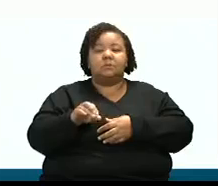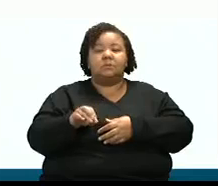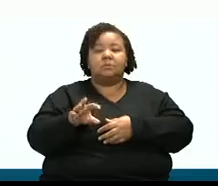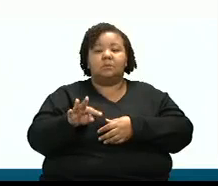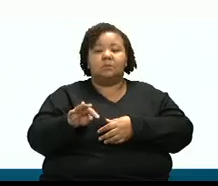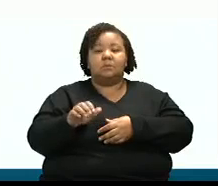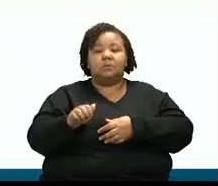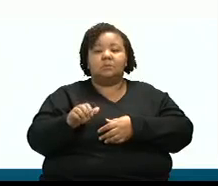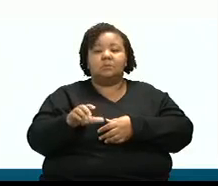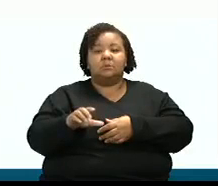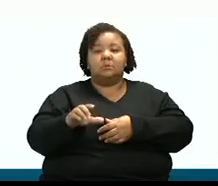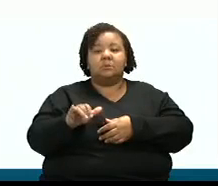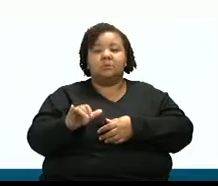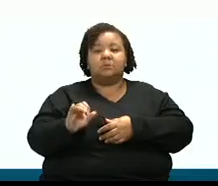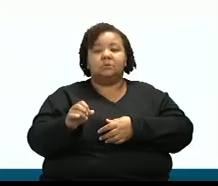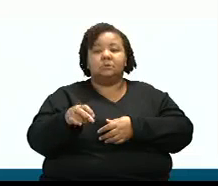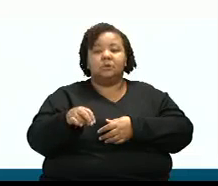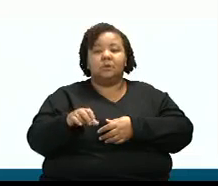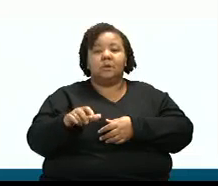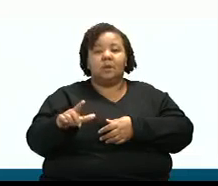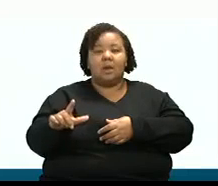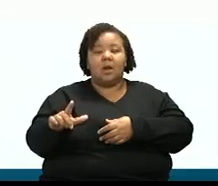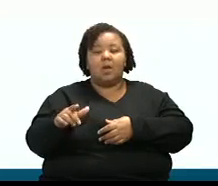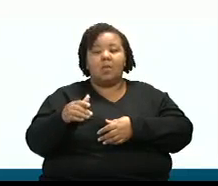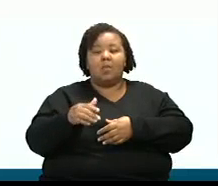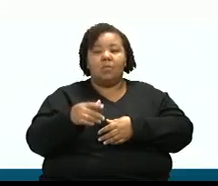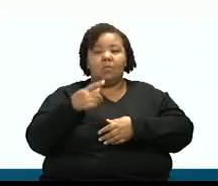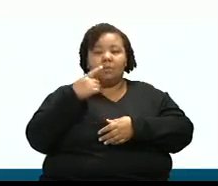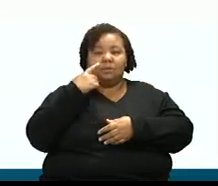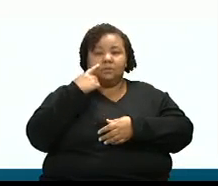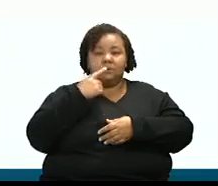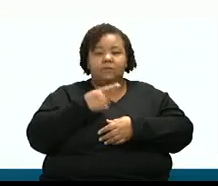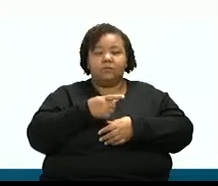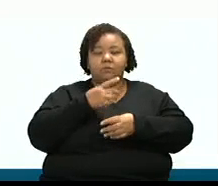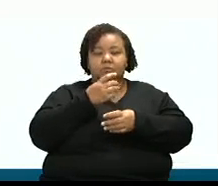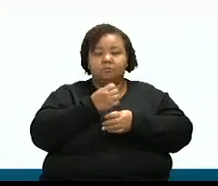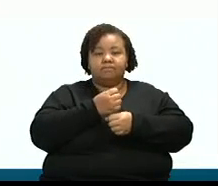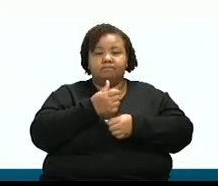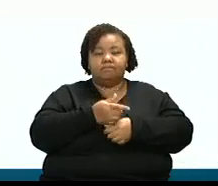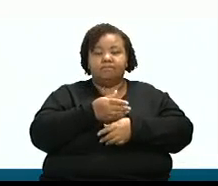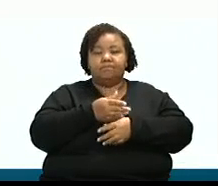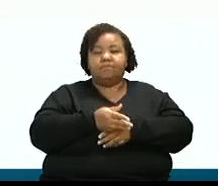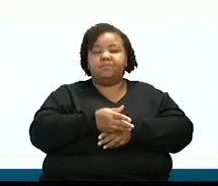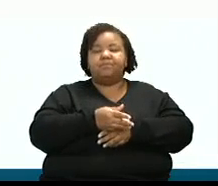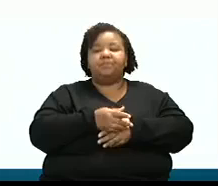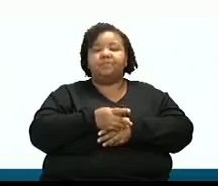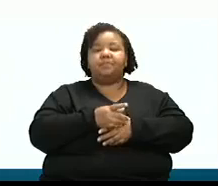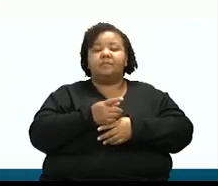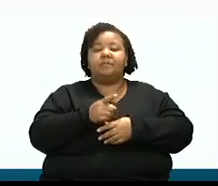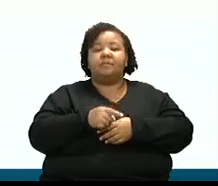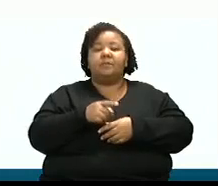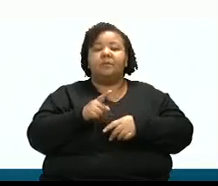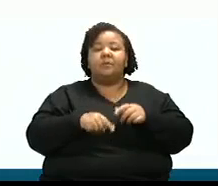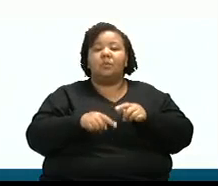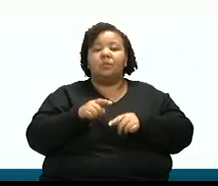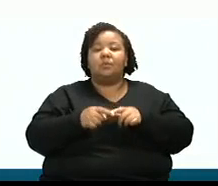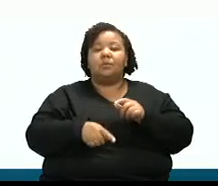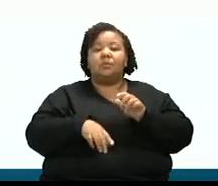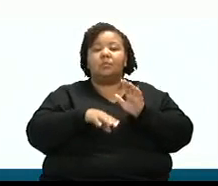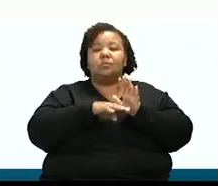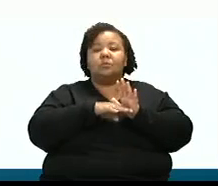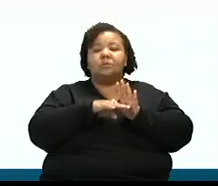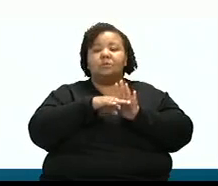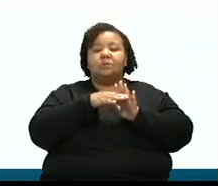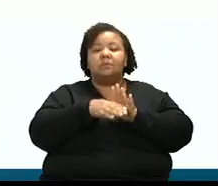nós vimos que existe toda aquela equivalência entre essa expressão, o rotacional, com o produto escalar com o